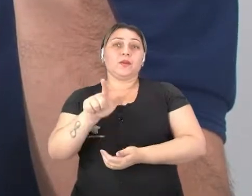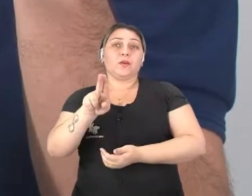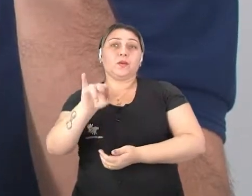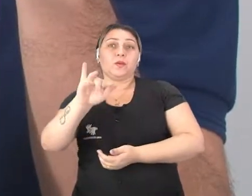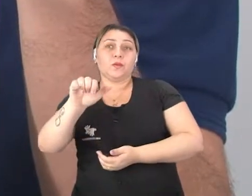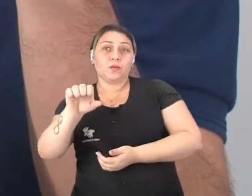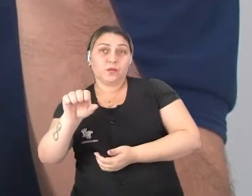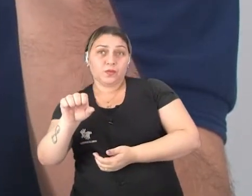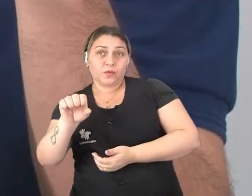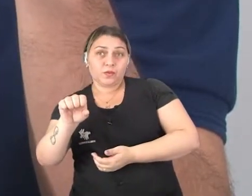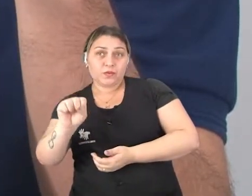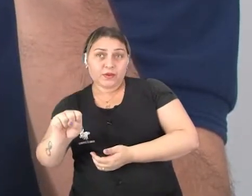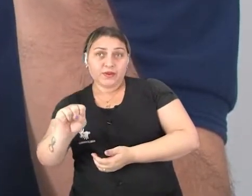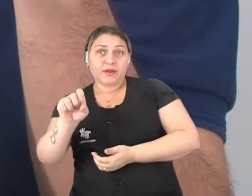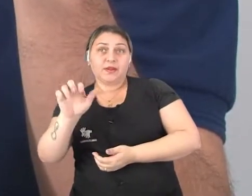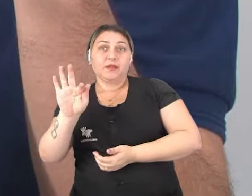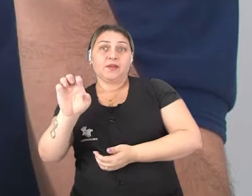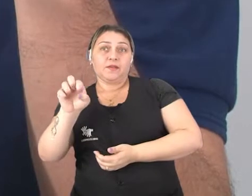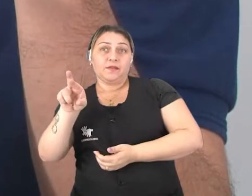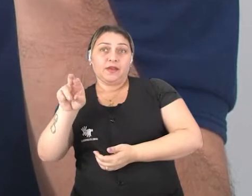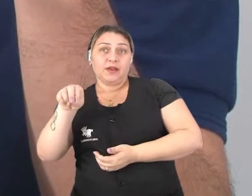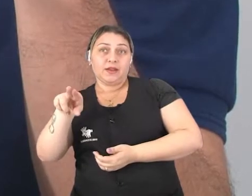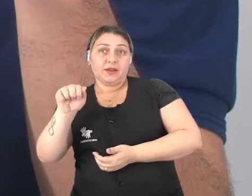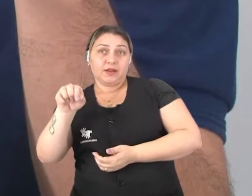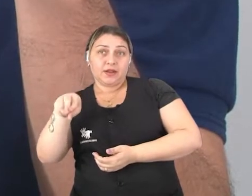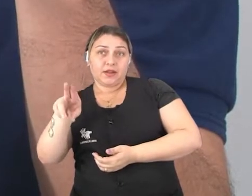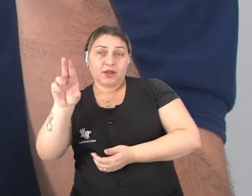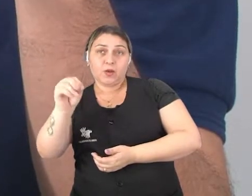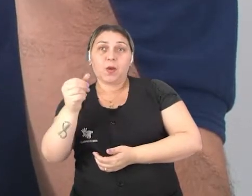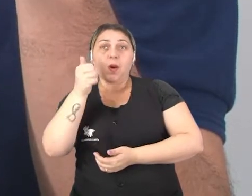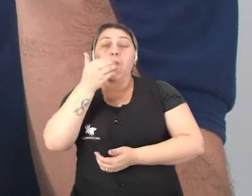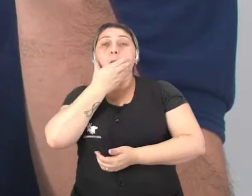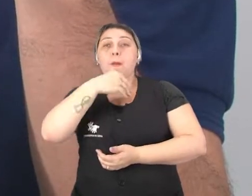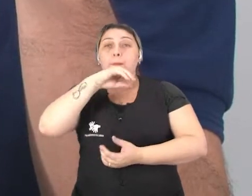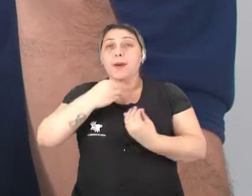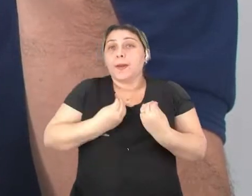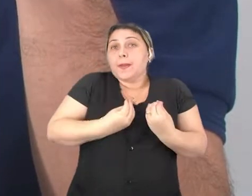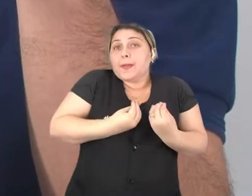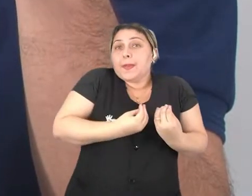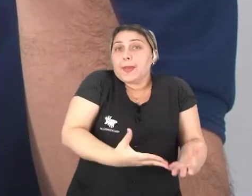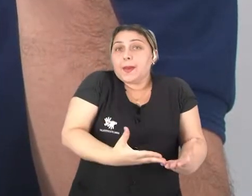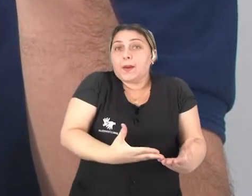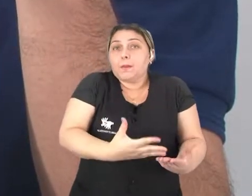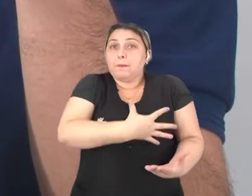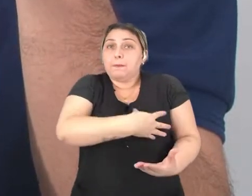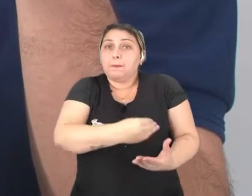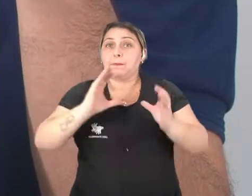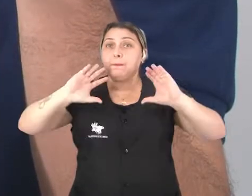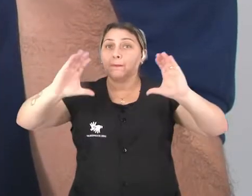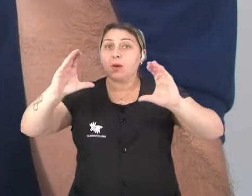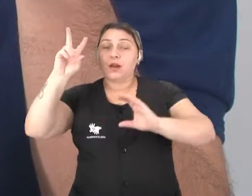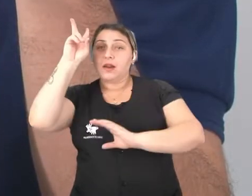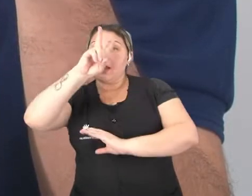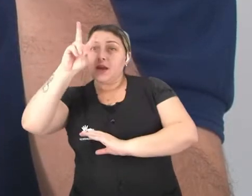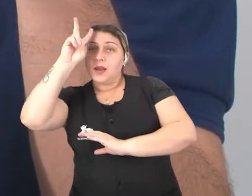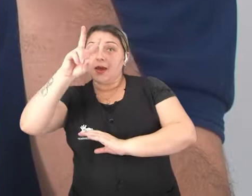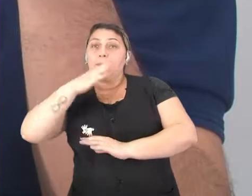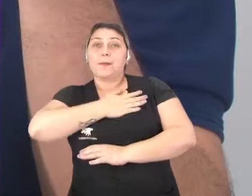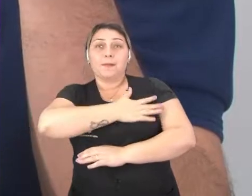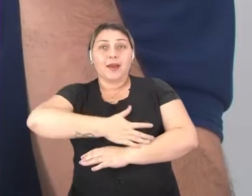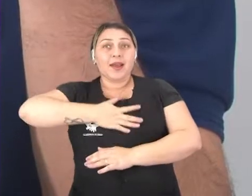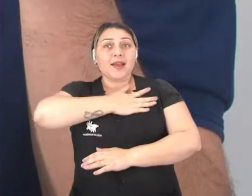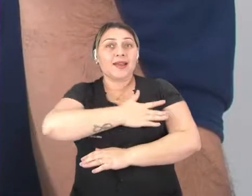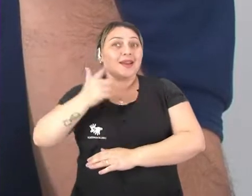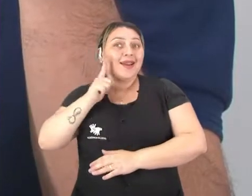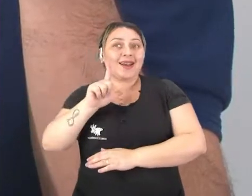Luiz Fernando Veríssimo. O pai deu uma bola de presente ao filho, lembrando o prazer que sentira